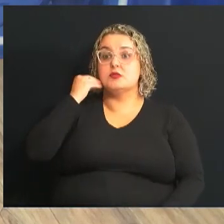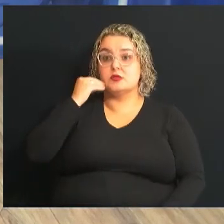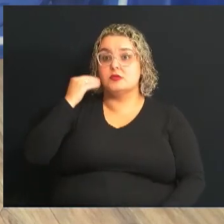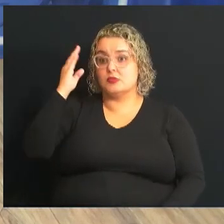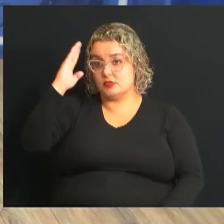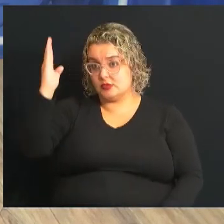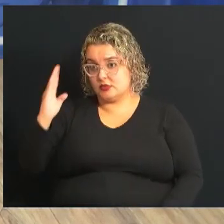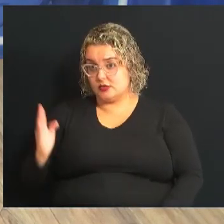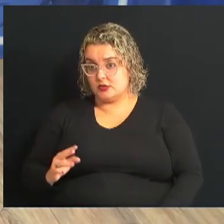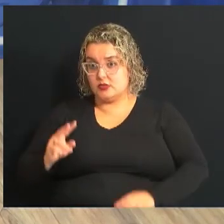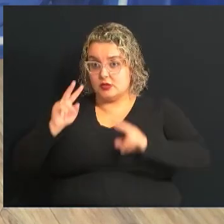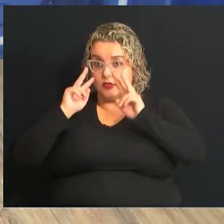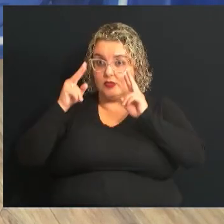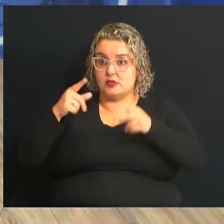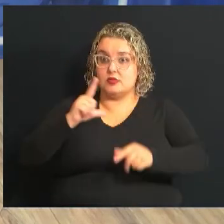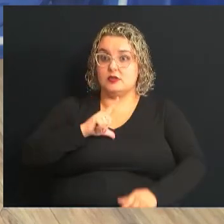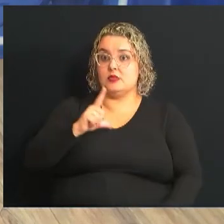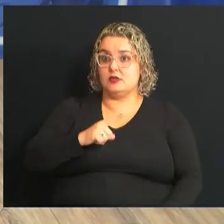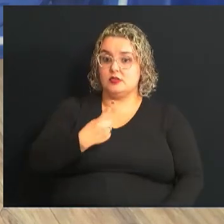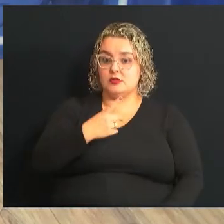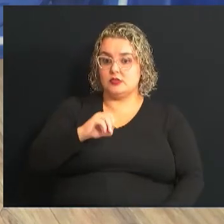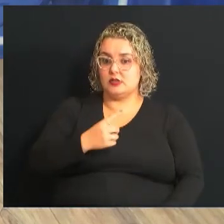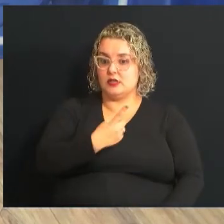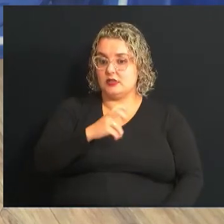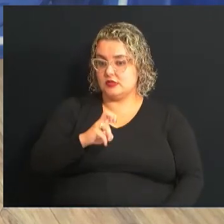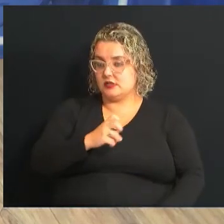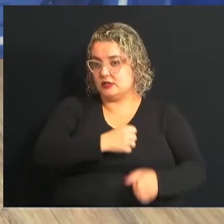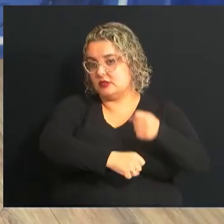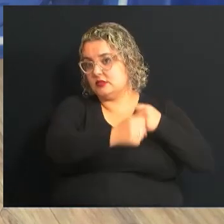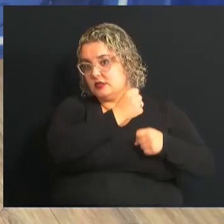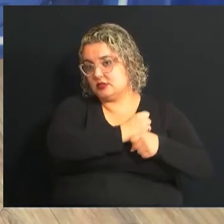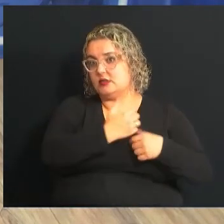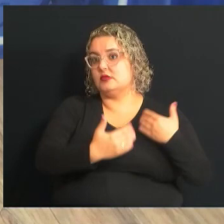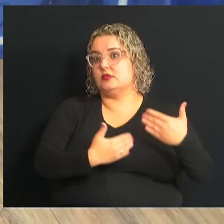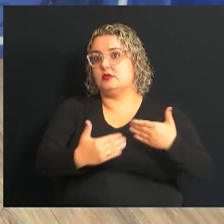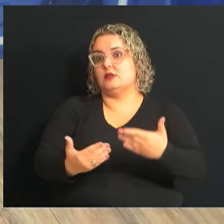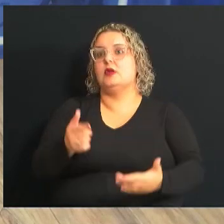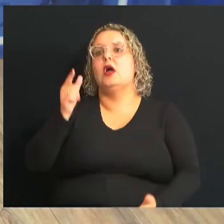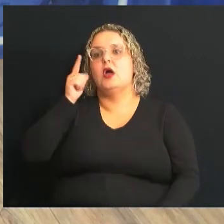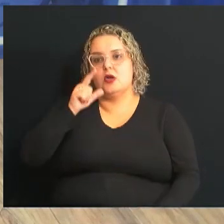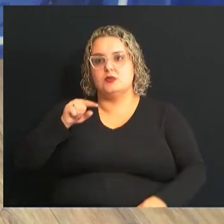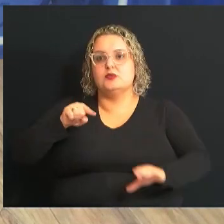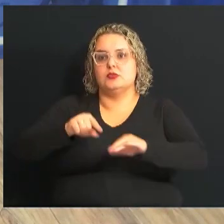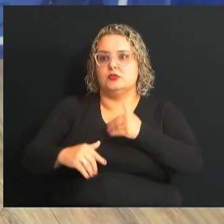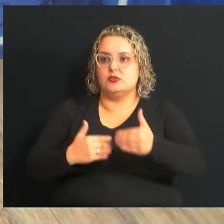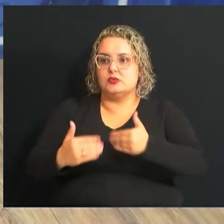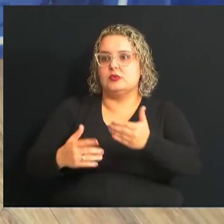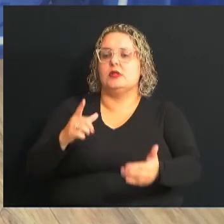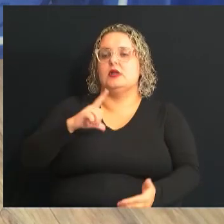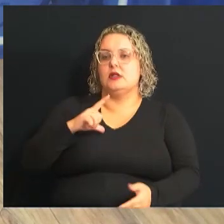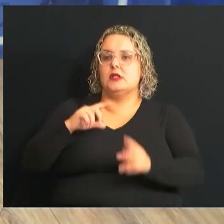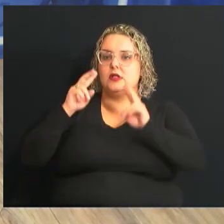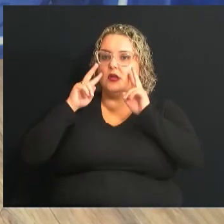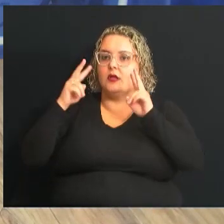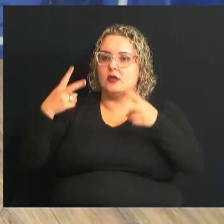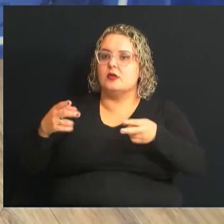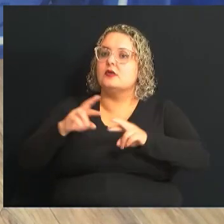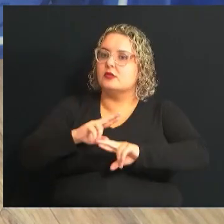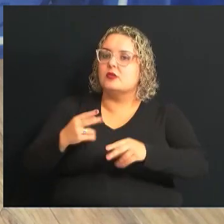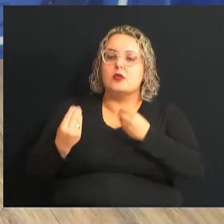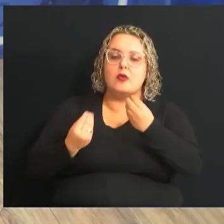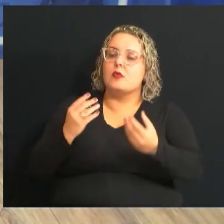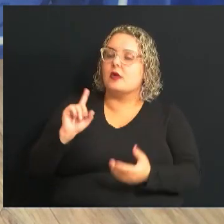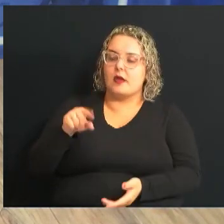daquela visão que você tinha de 10, 15 anos atrás? A gente está conseguindo avançar, agora você tem um olhar diferente?